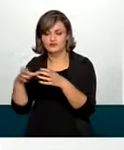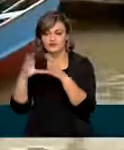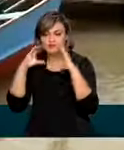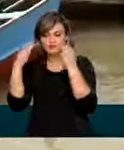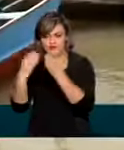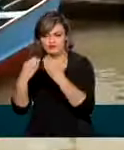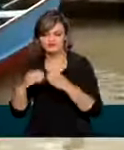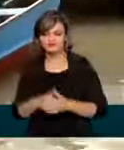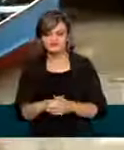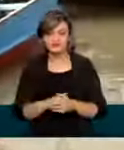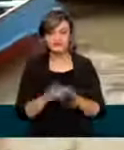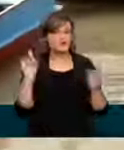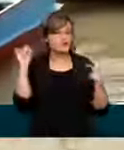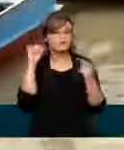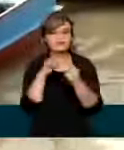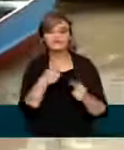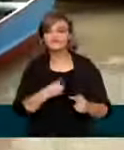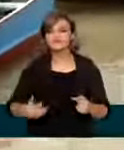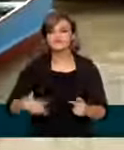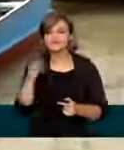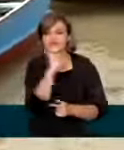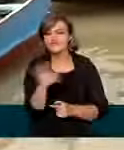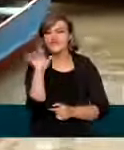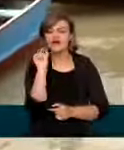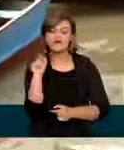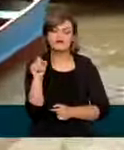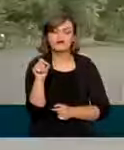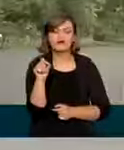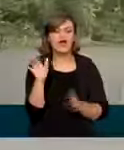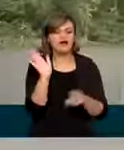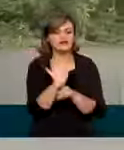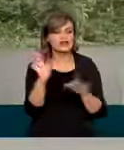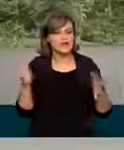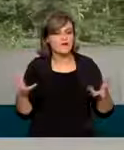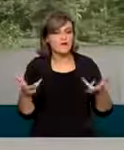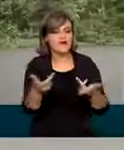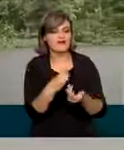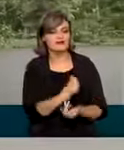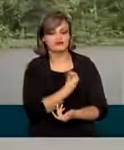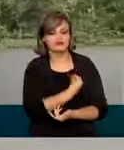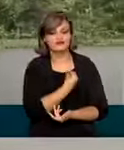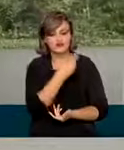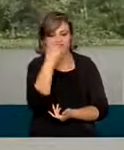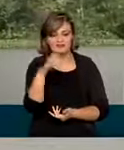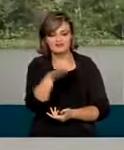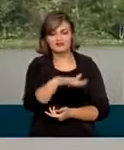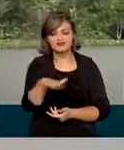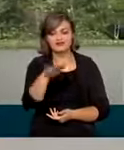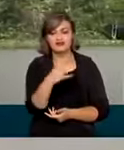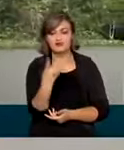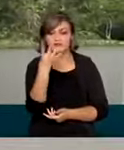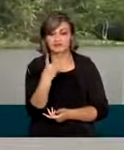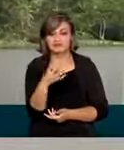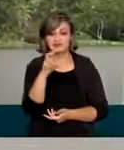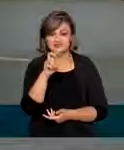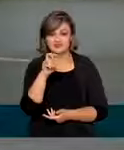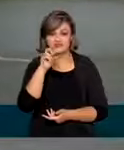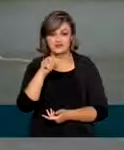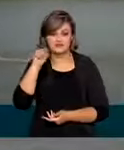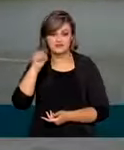comunitários. A meta do governo federal é levar qualidade de vida para os 450